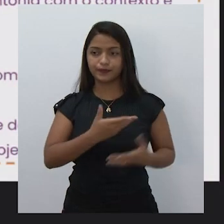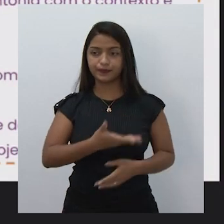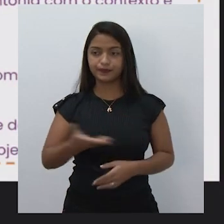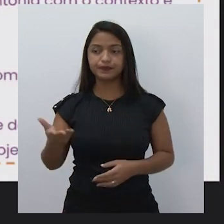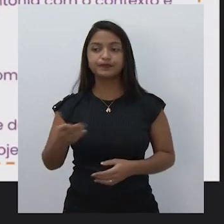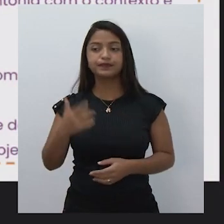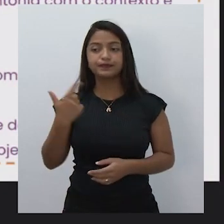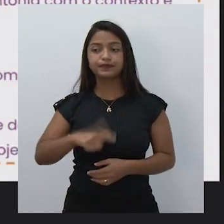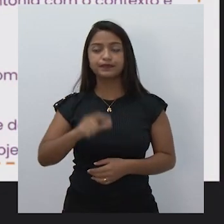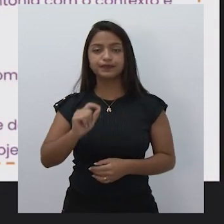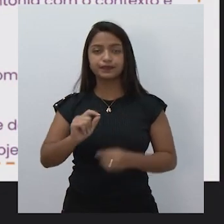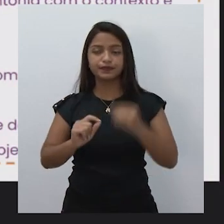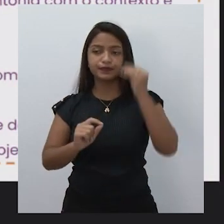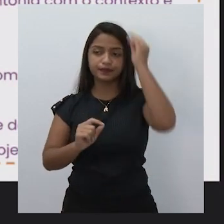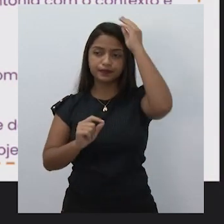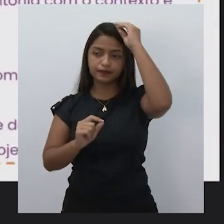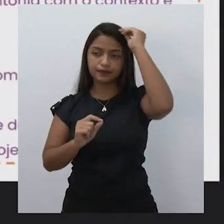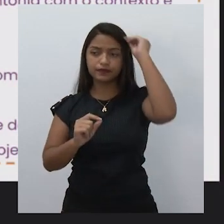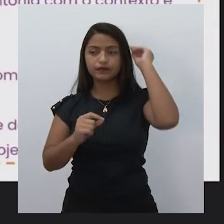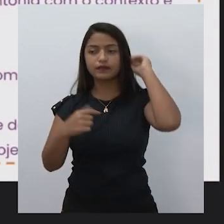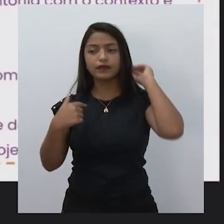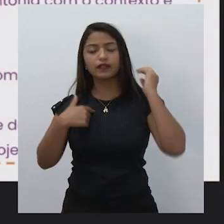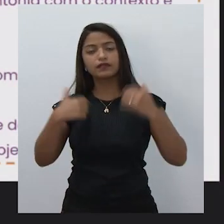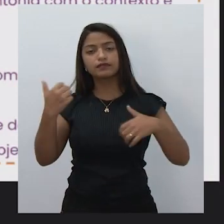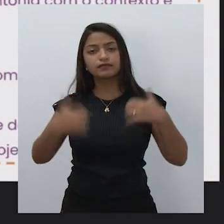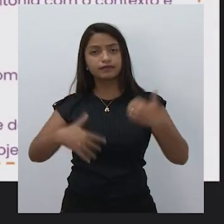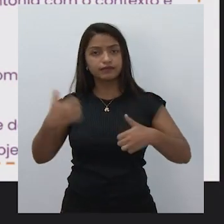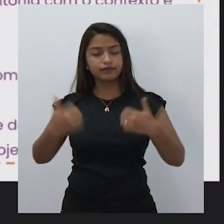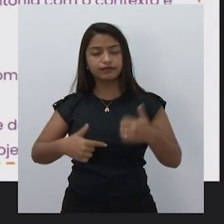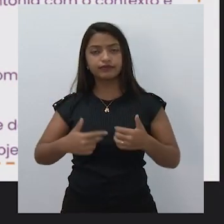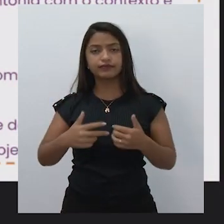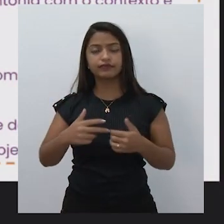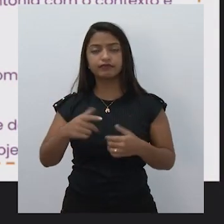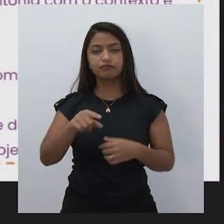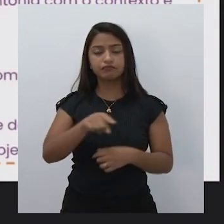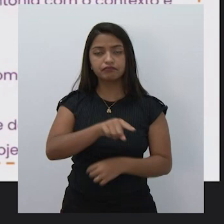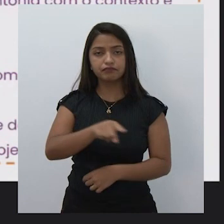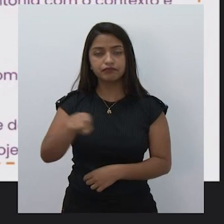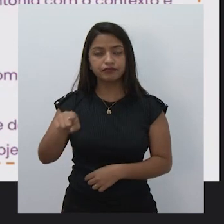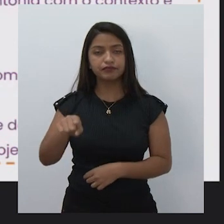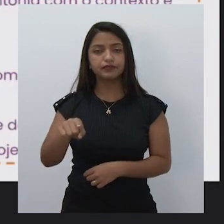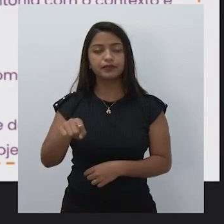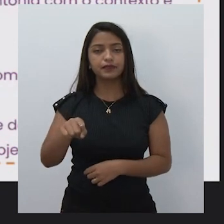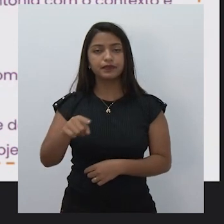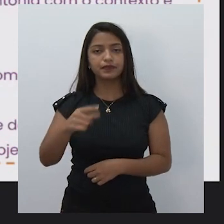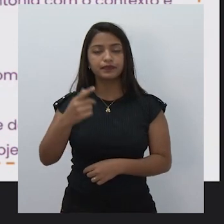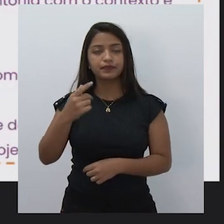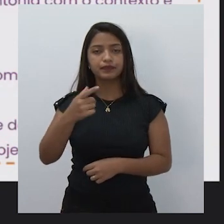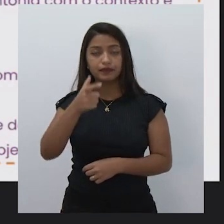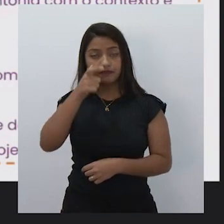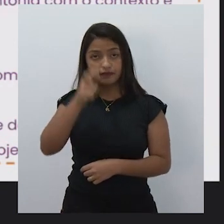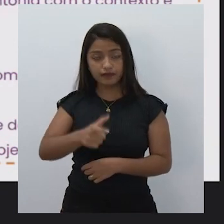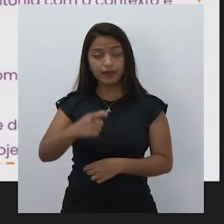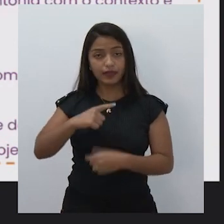posso, o que eu estou dizendo, vai aprofundar naquilo que você, pelo que você se interessa, eu posso